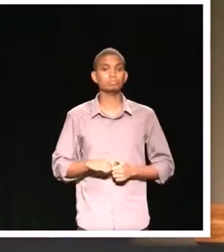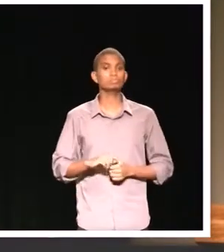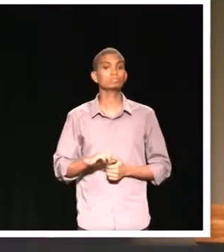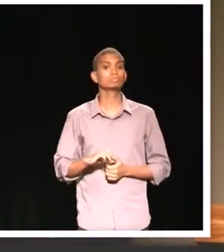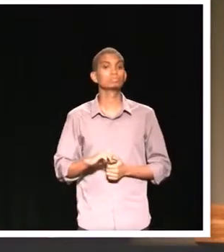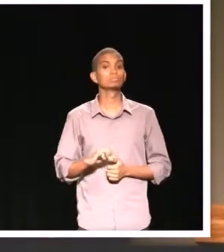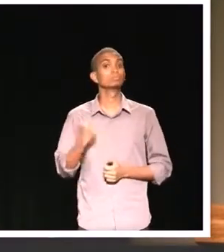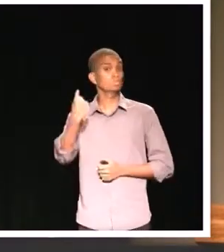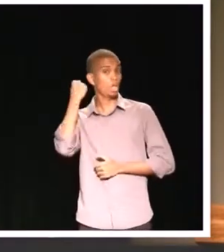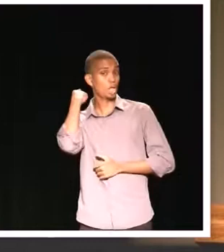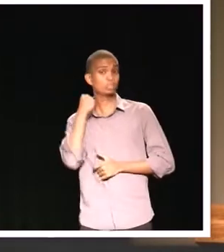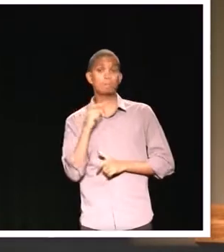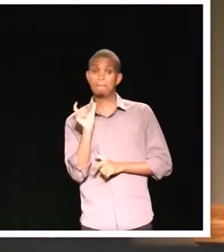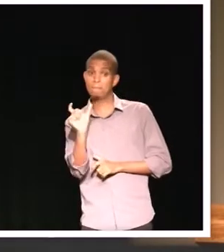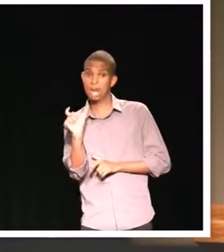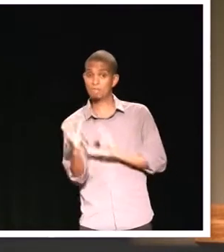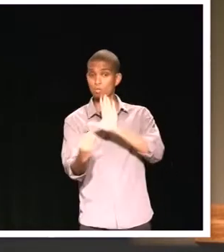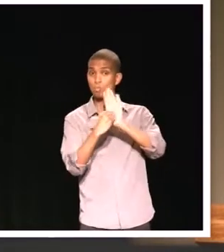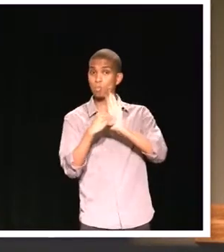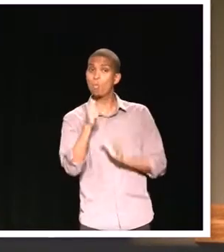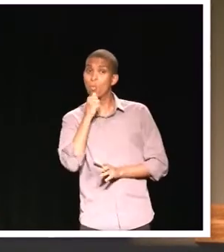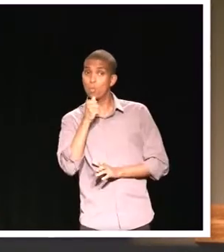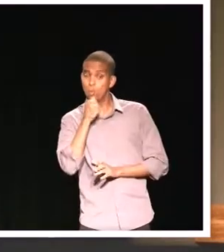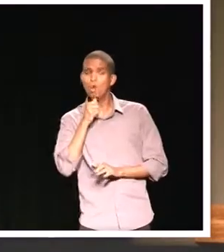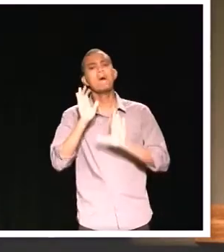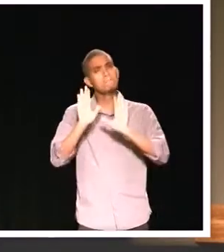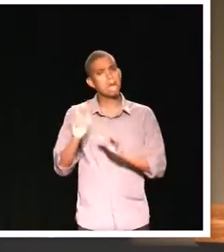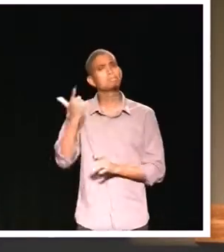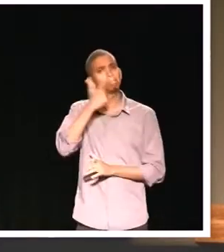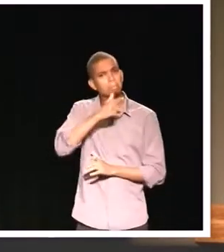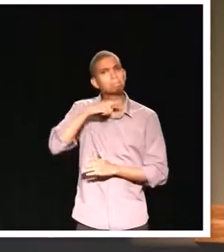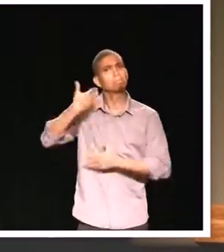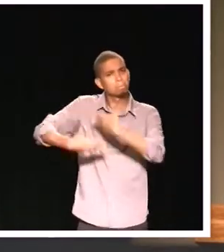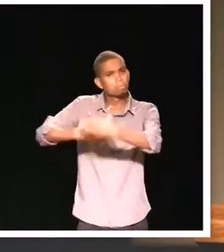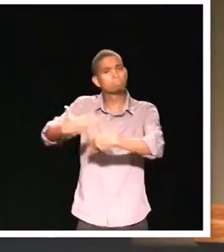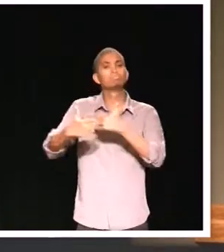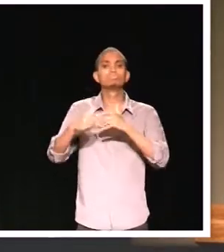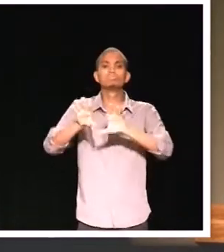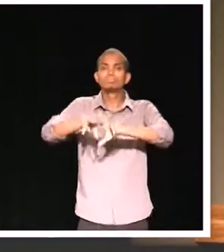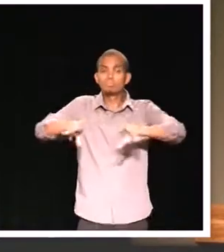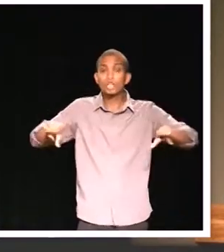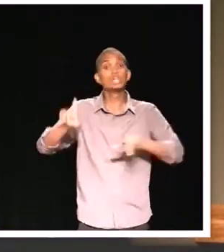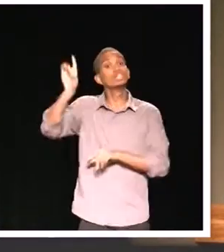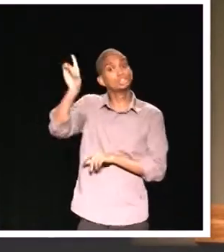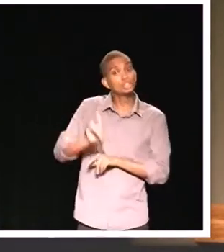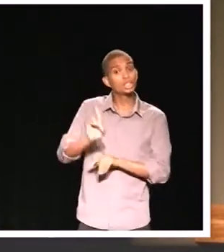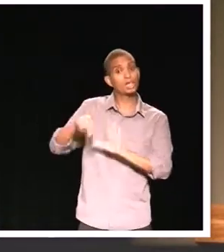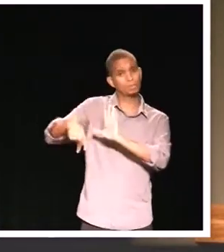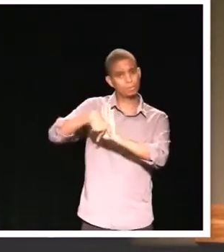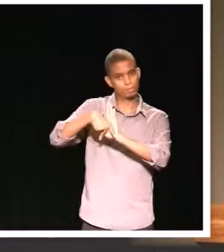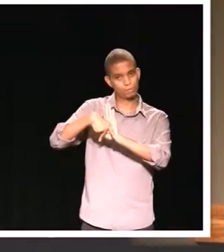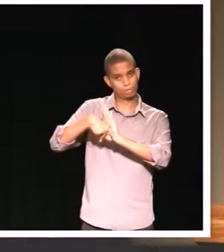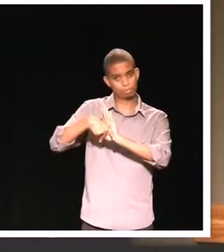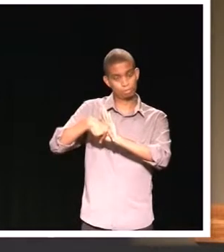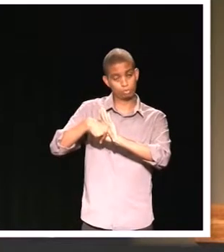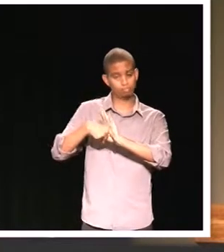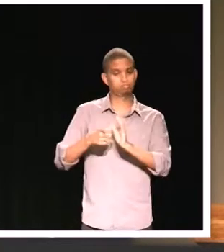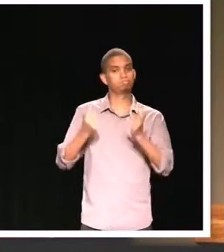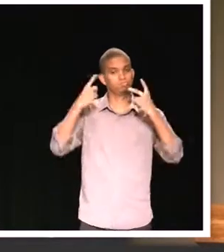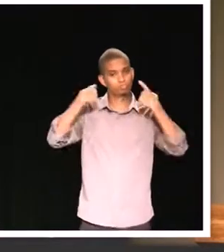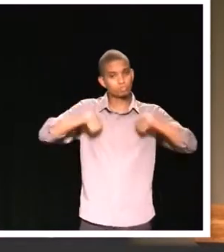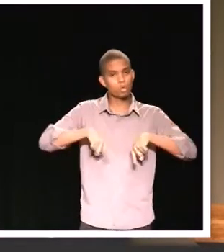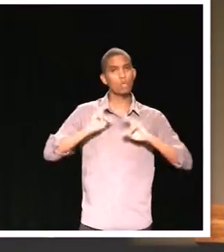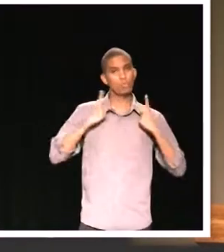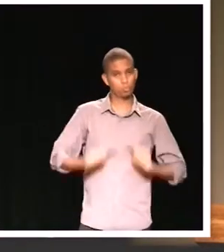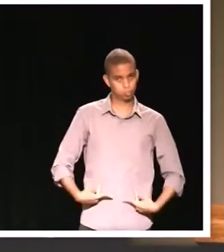nomeados com esse nome até lá, mas que começam já a ser estabelecidos como direitos próprios da condição humana.